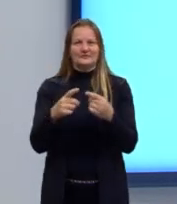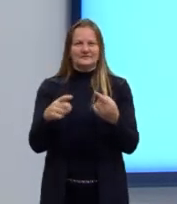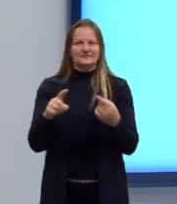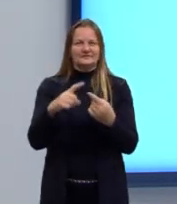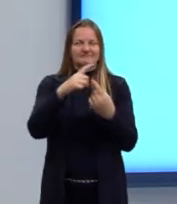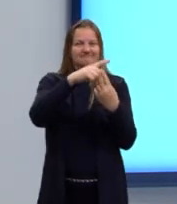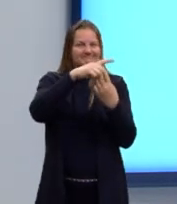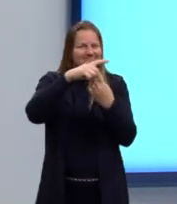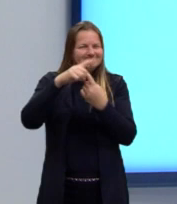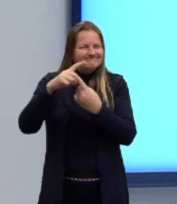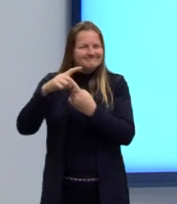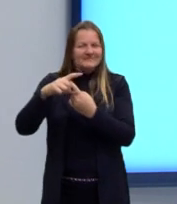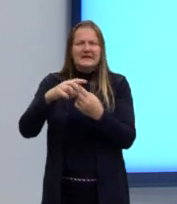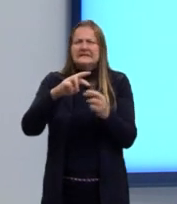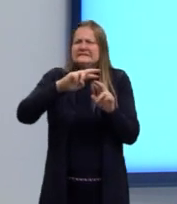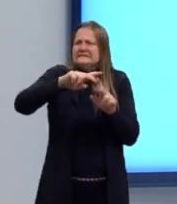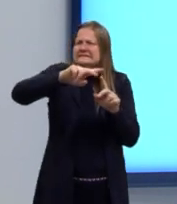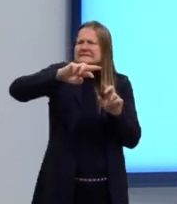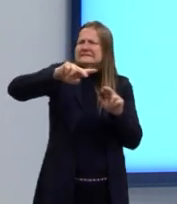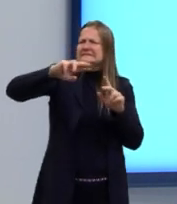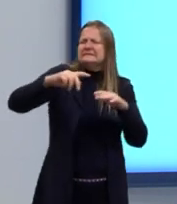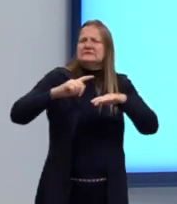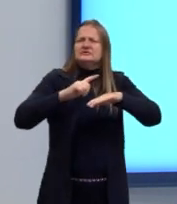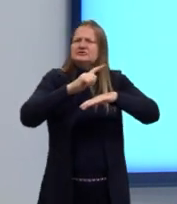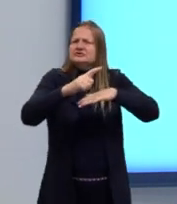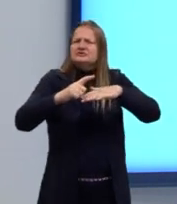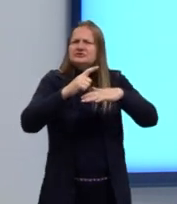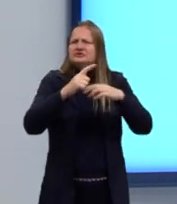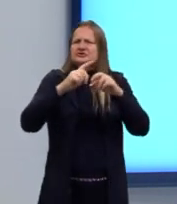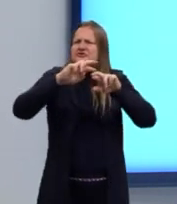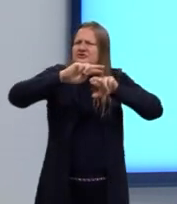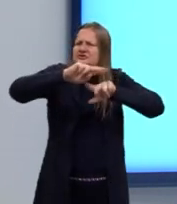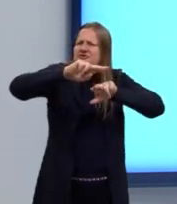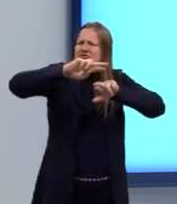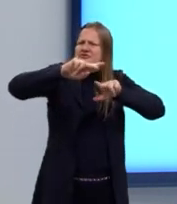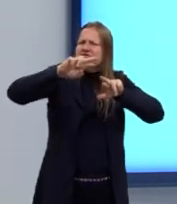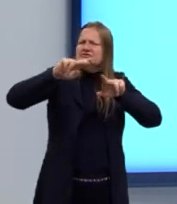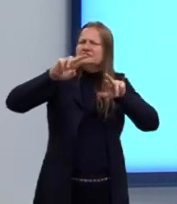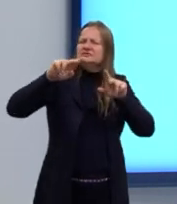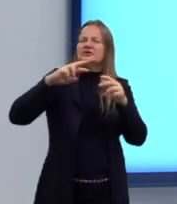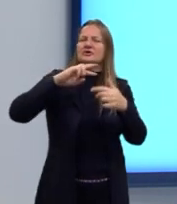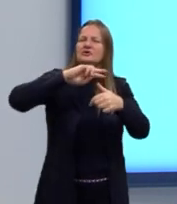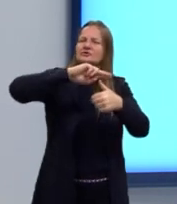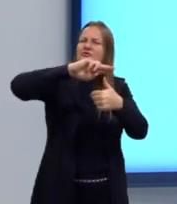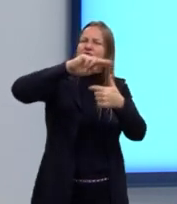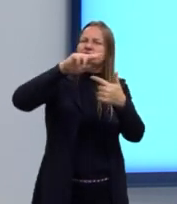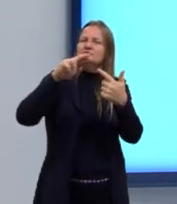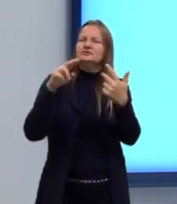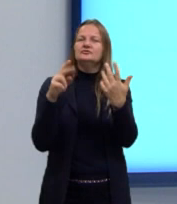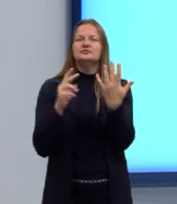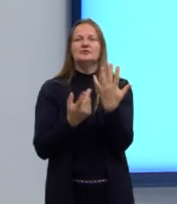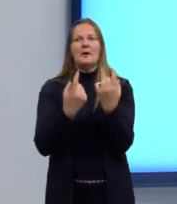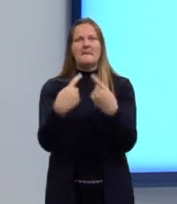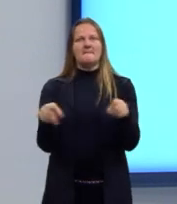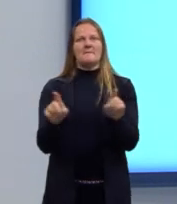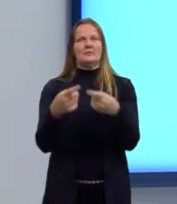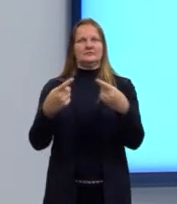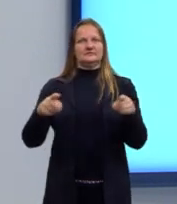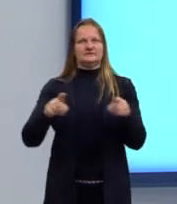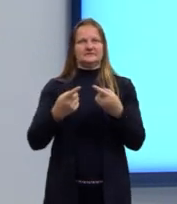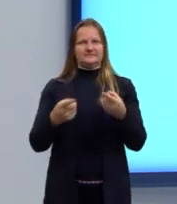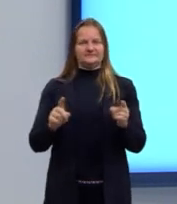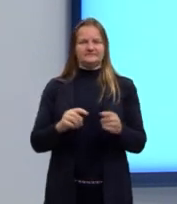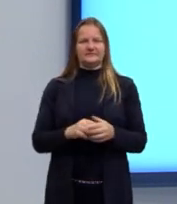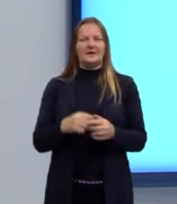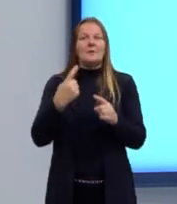dos diversos gêneros musicais que a gente tem por que que eu digo alguns porque dentro